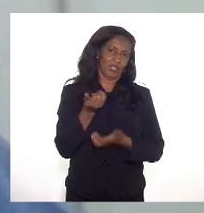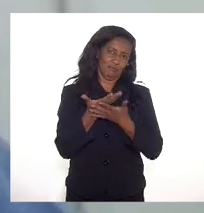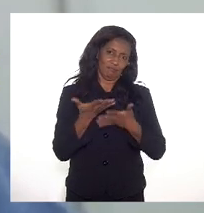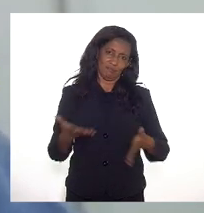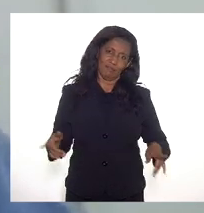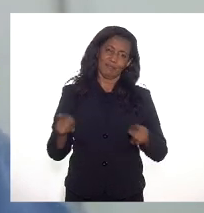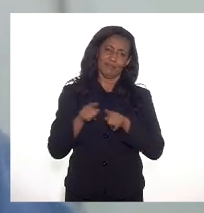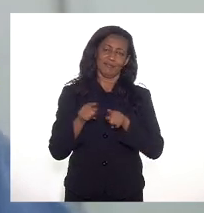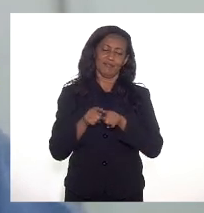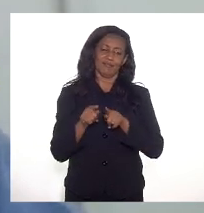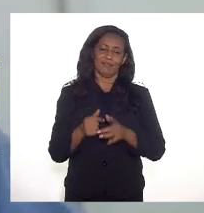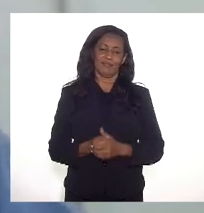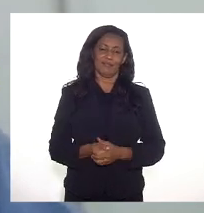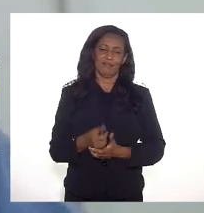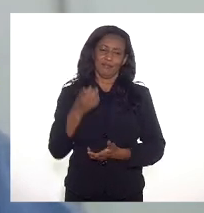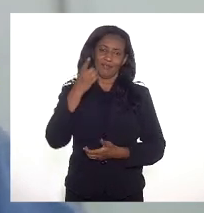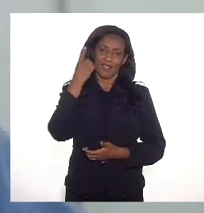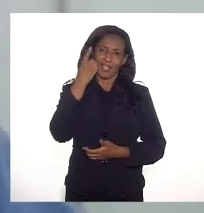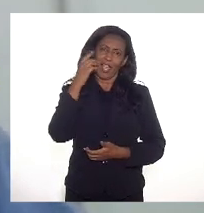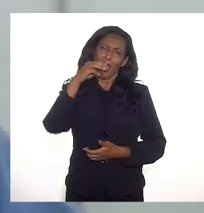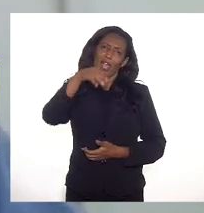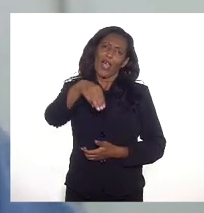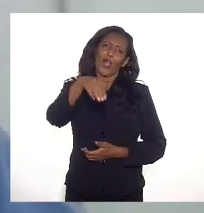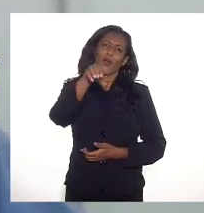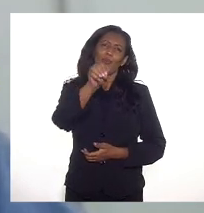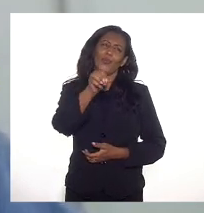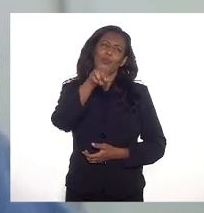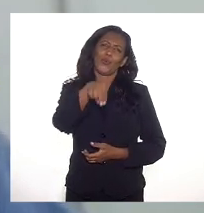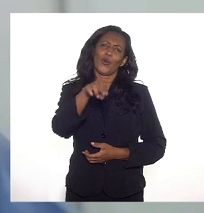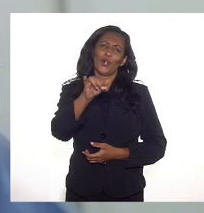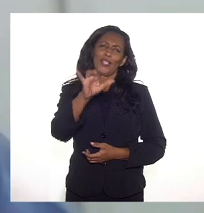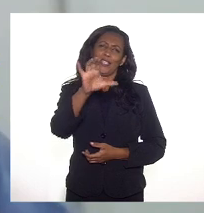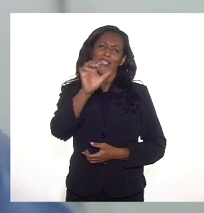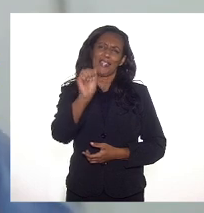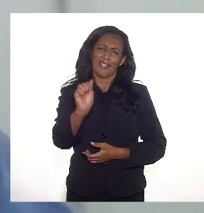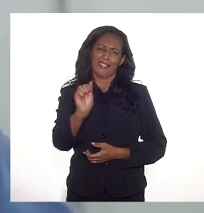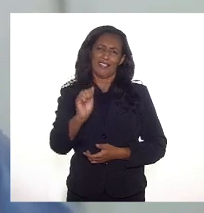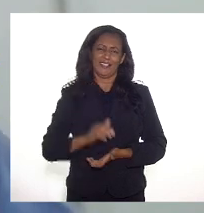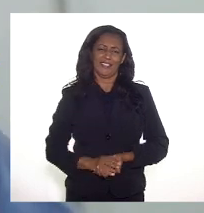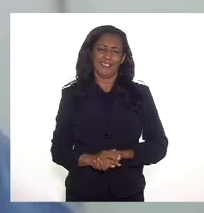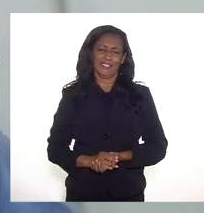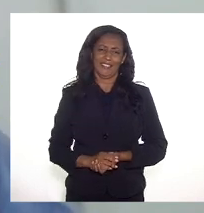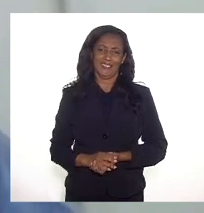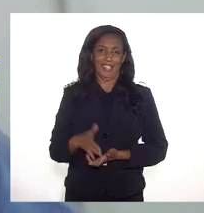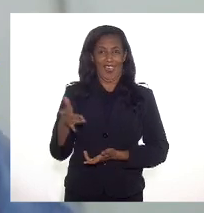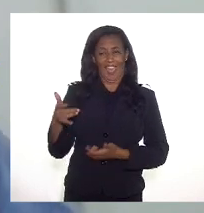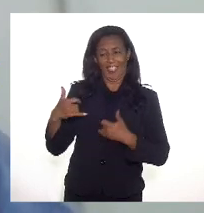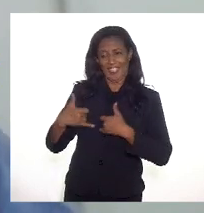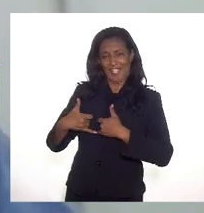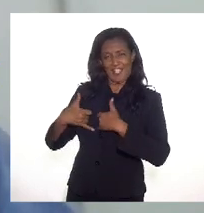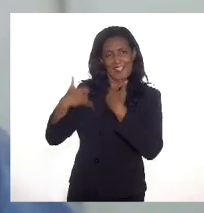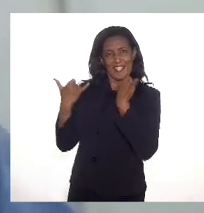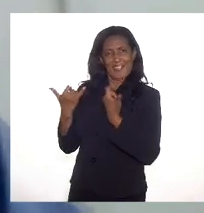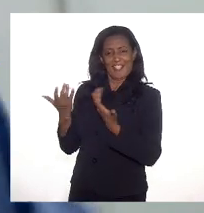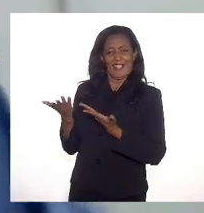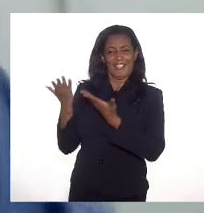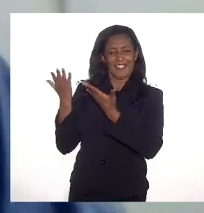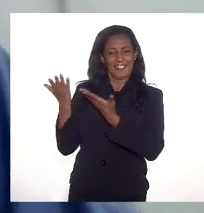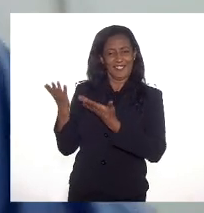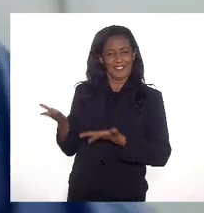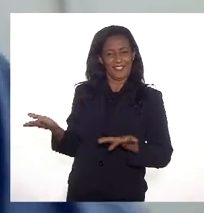também a deputada Mônica Francisco, a nossa